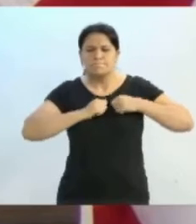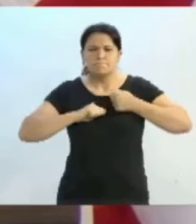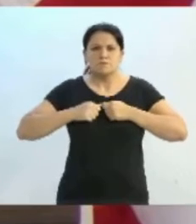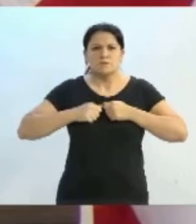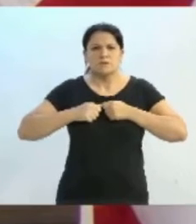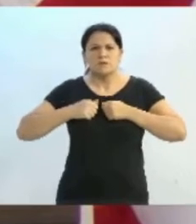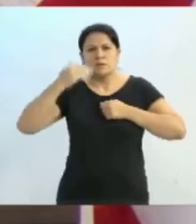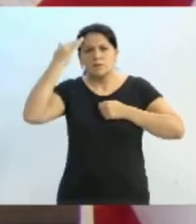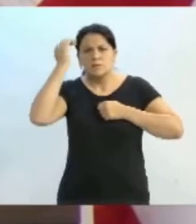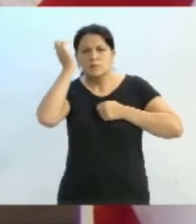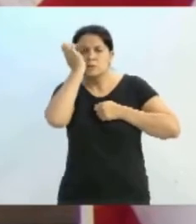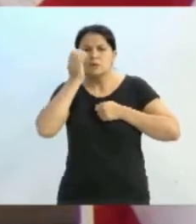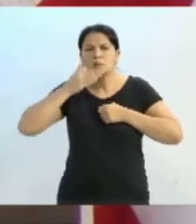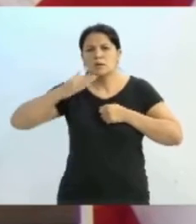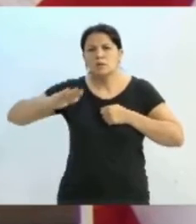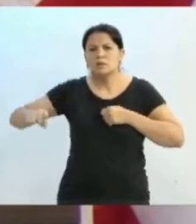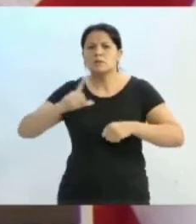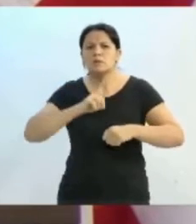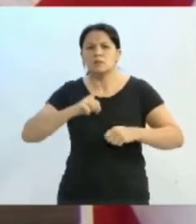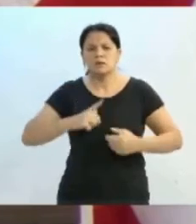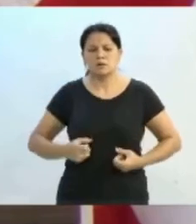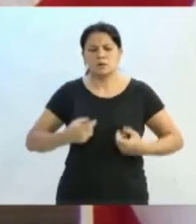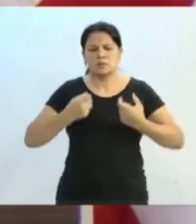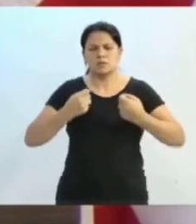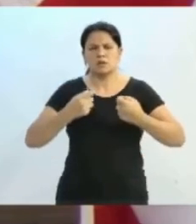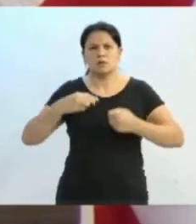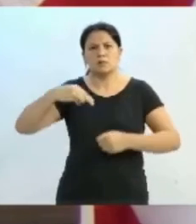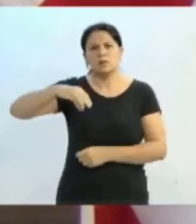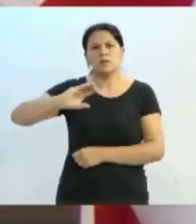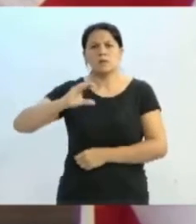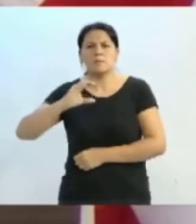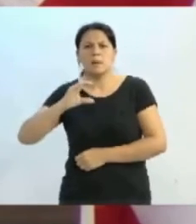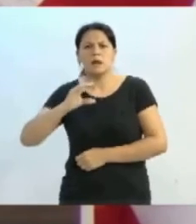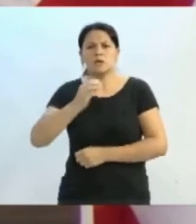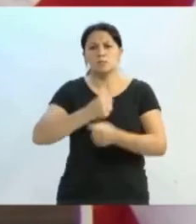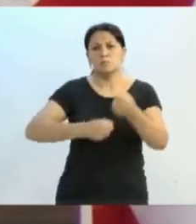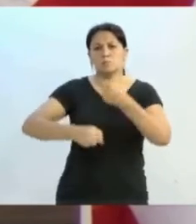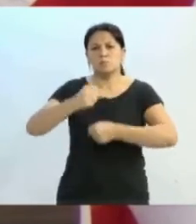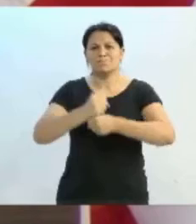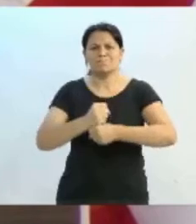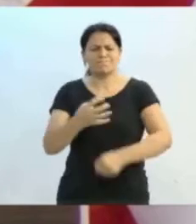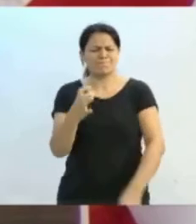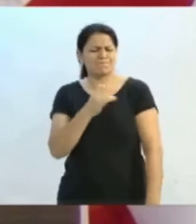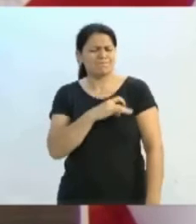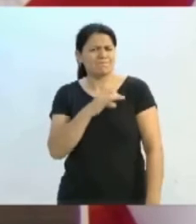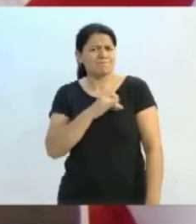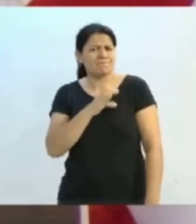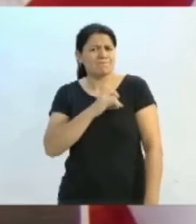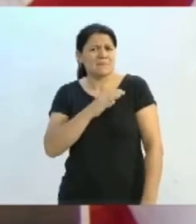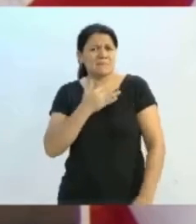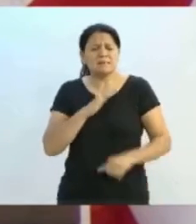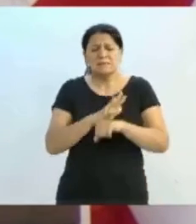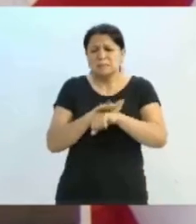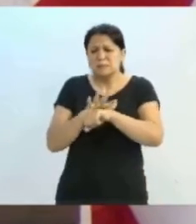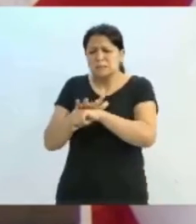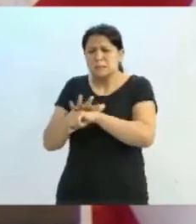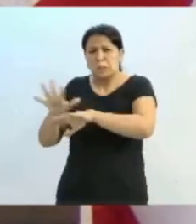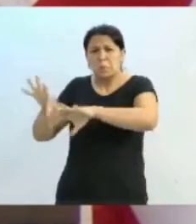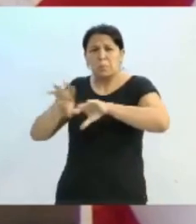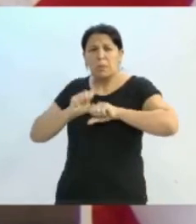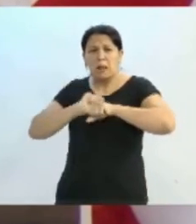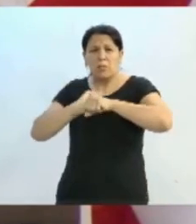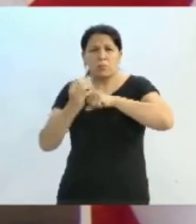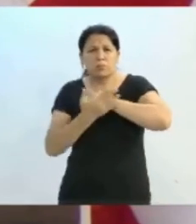desde março de 2020 vivemos rodeados pelo medo da doença atingir nossos pacientes paz e equipe médica